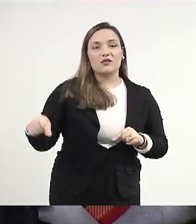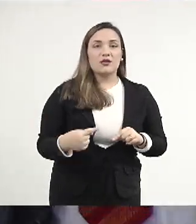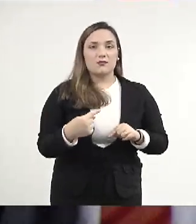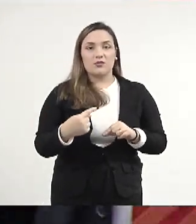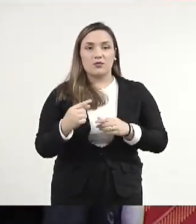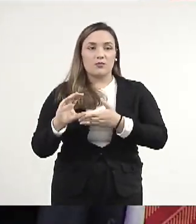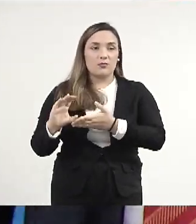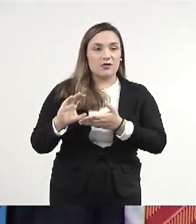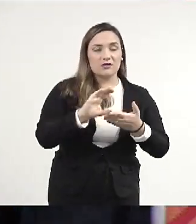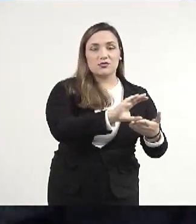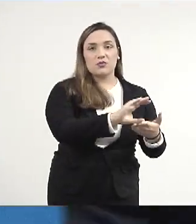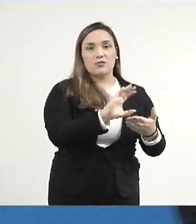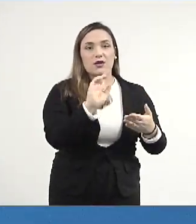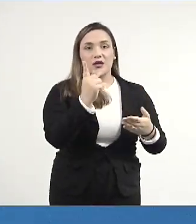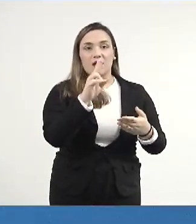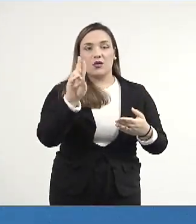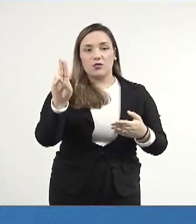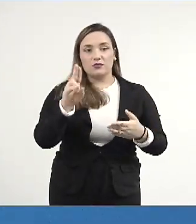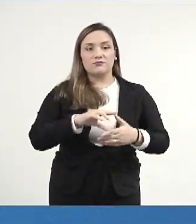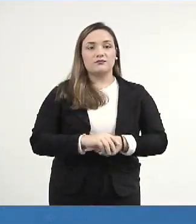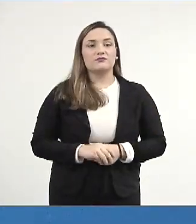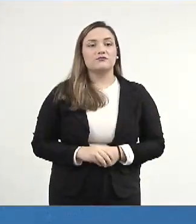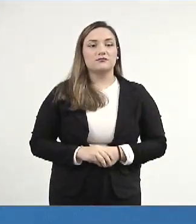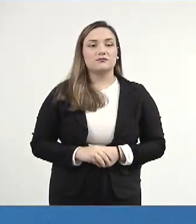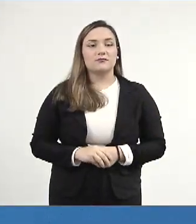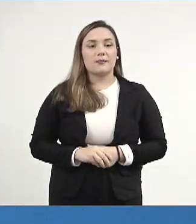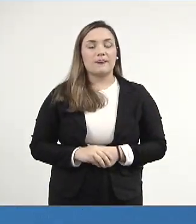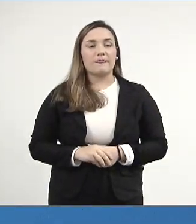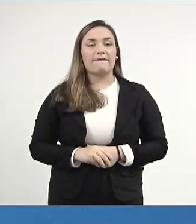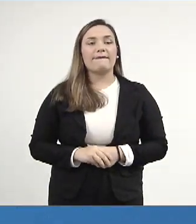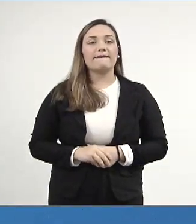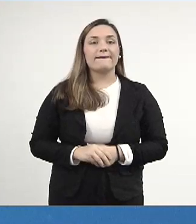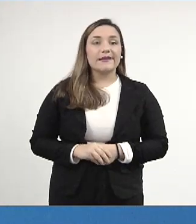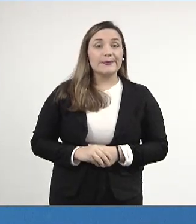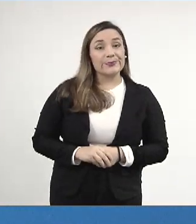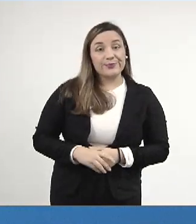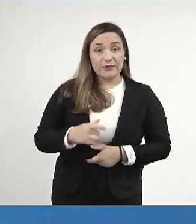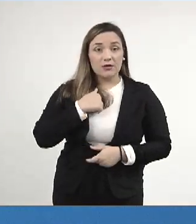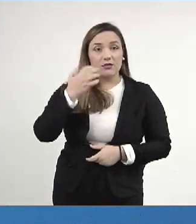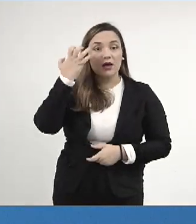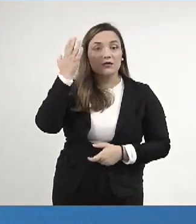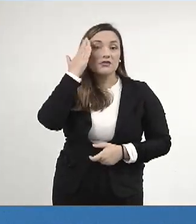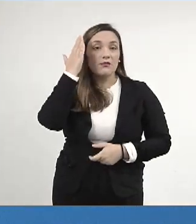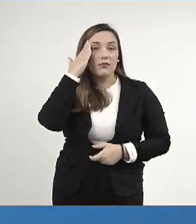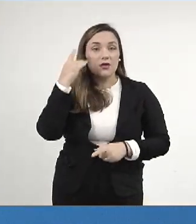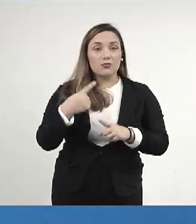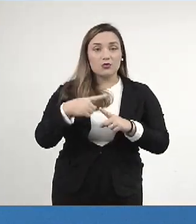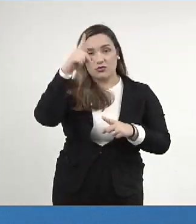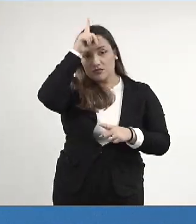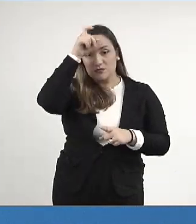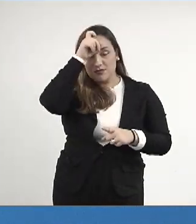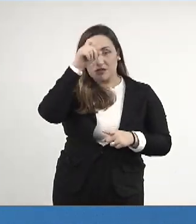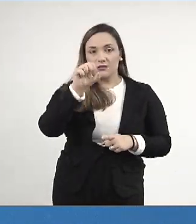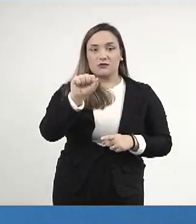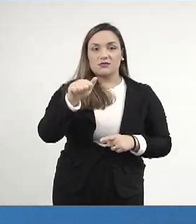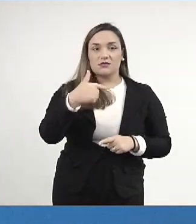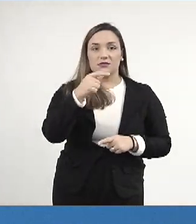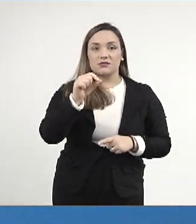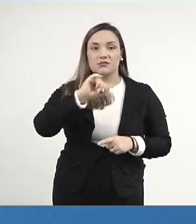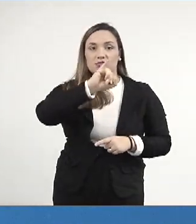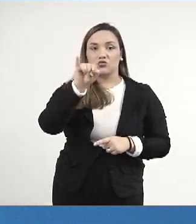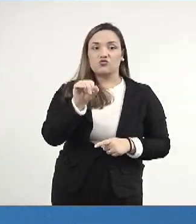mil, passou a ser 650 mil. Quero entender por que que o São Julião não tem um repasse, um reajuste há mais